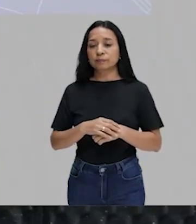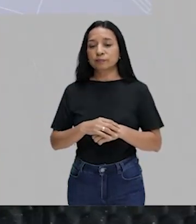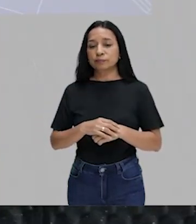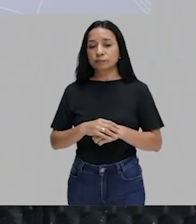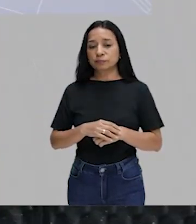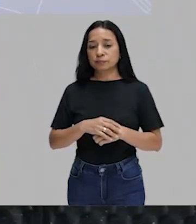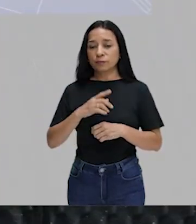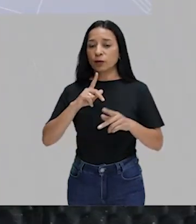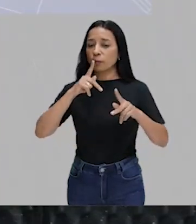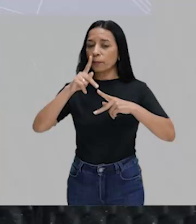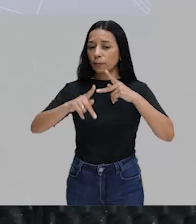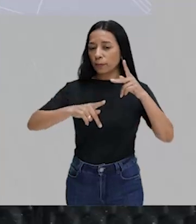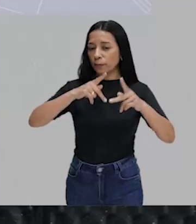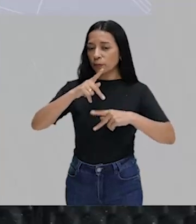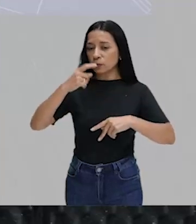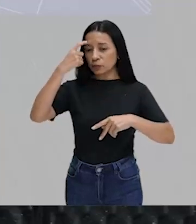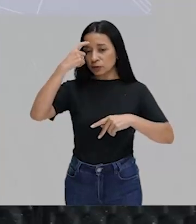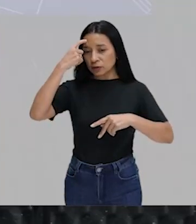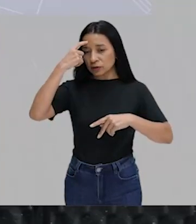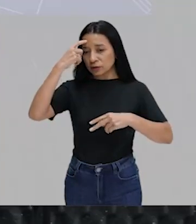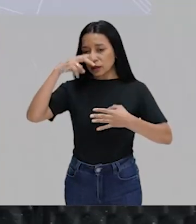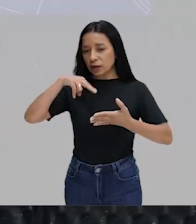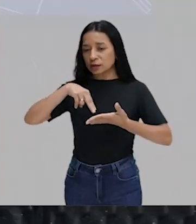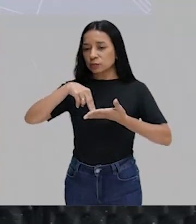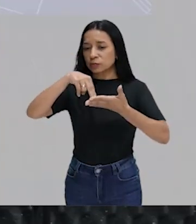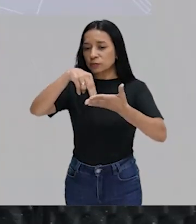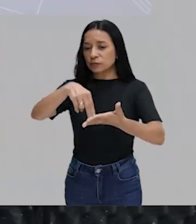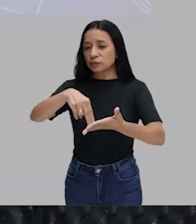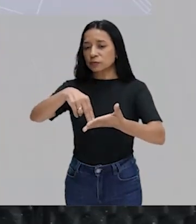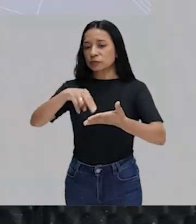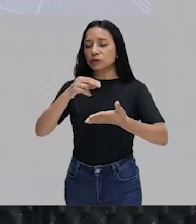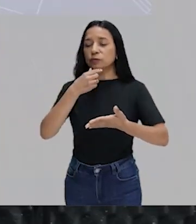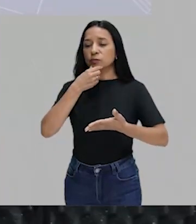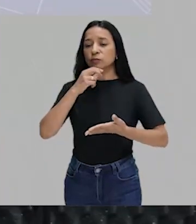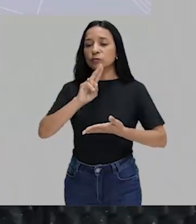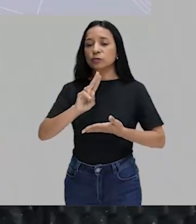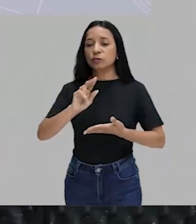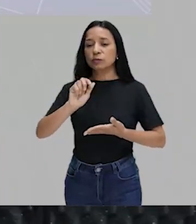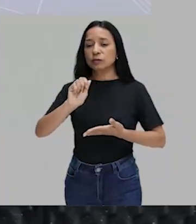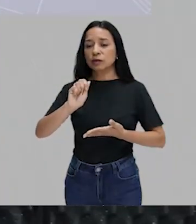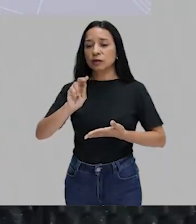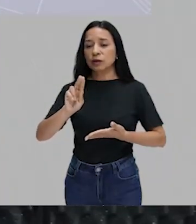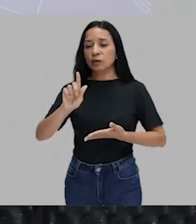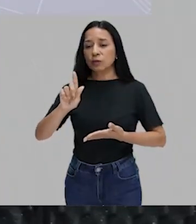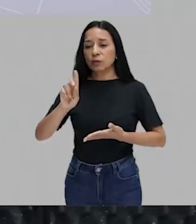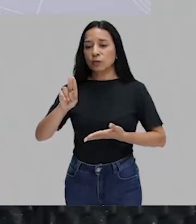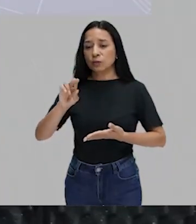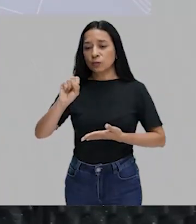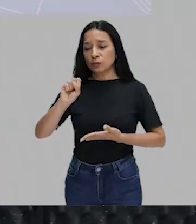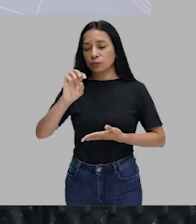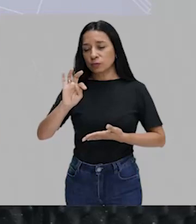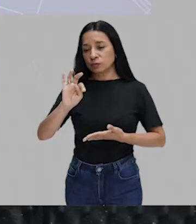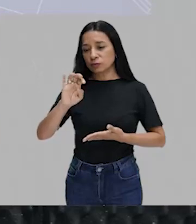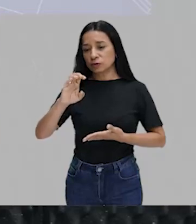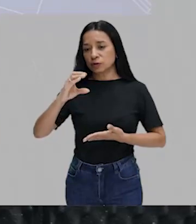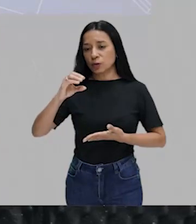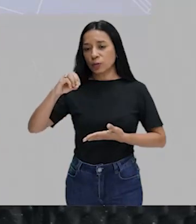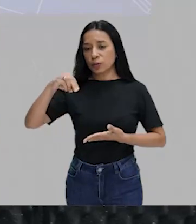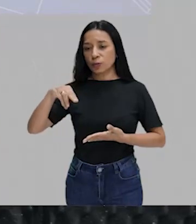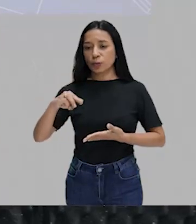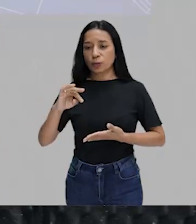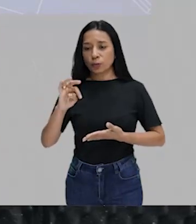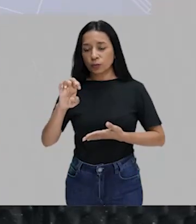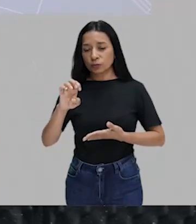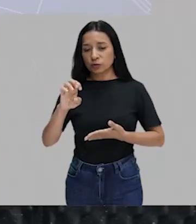popularizou os ideais positivistas de Augusto Comte, aquilo que eu posso provar é uma verdade, aquilo que eu não posso provar eu não tenho como verdade,